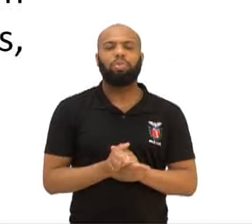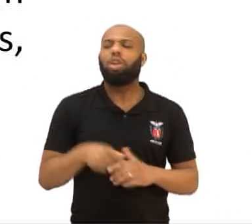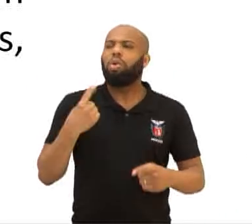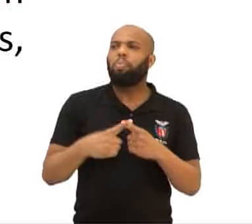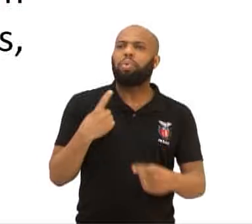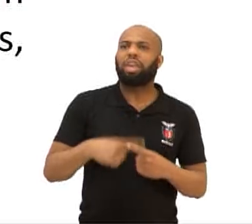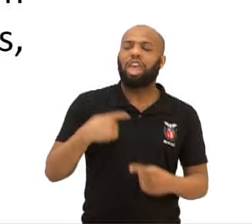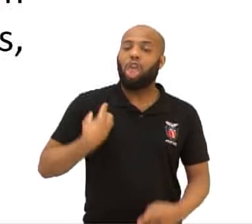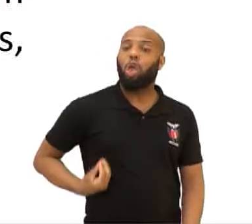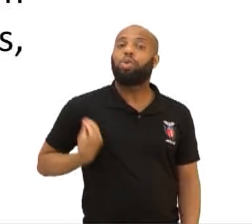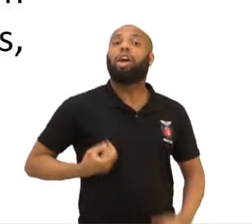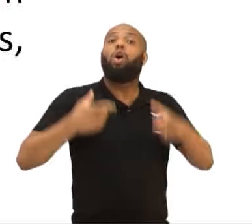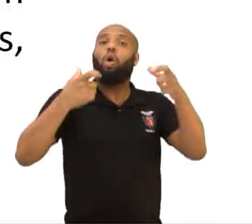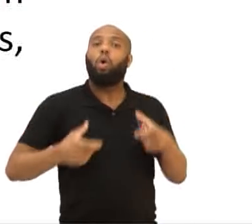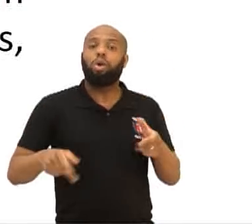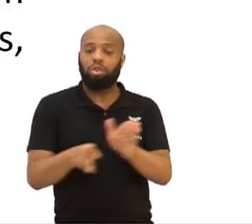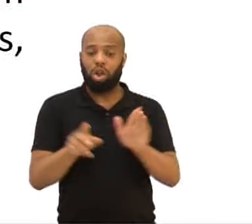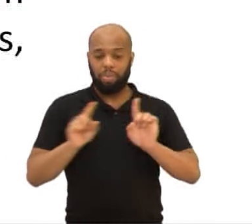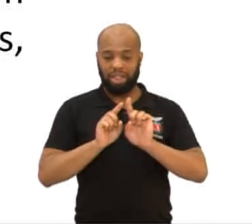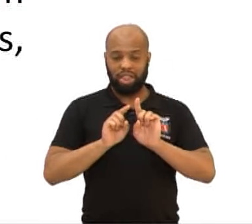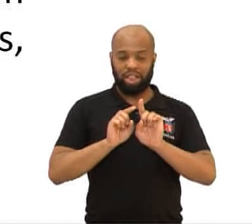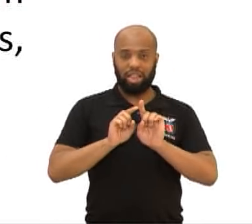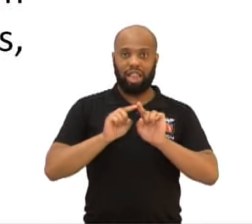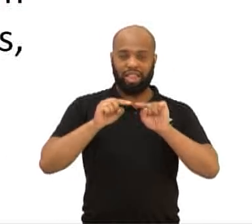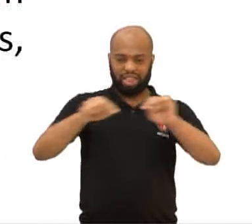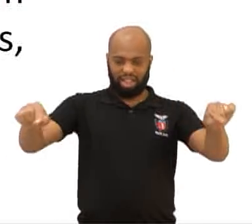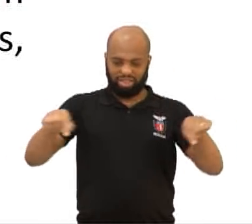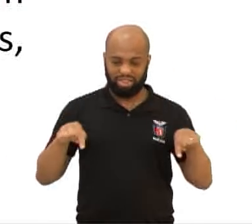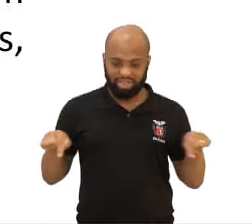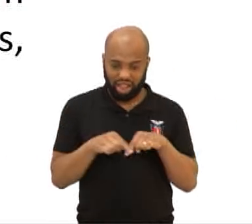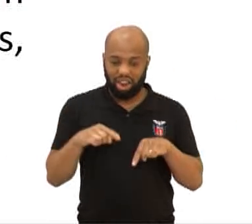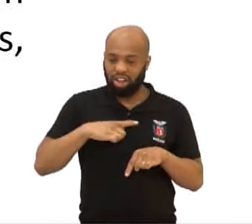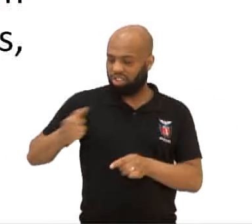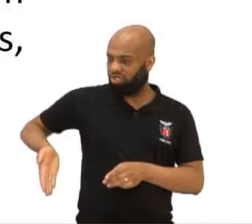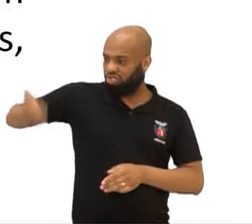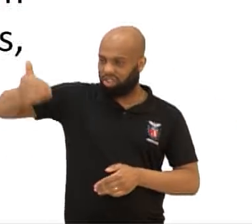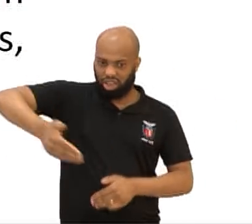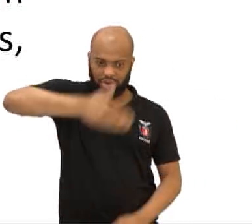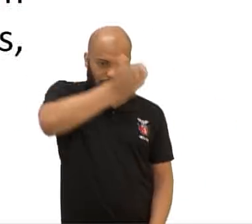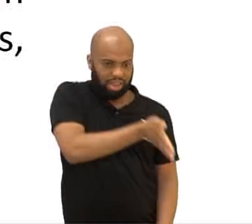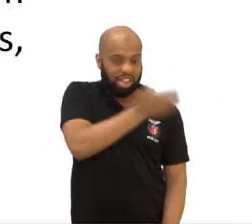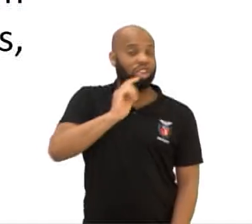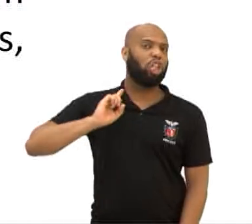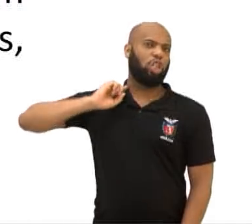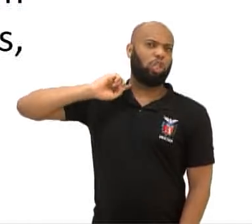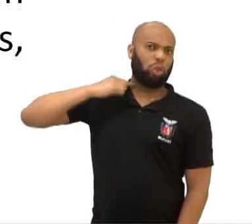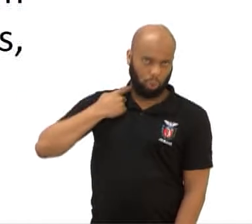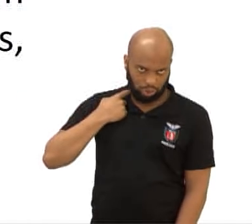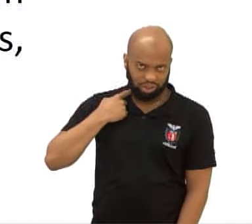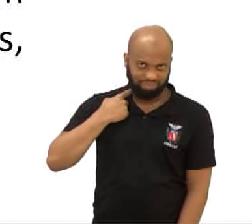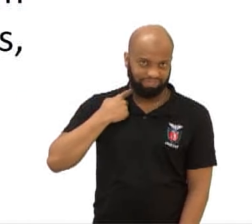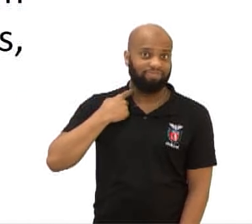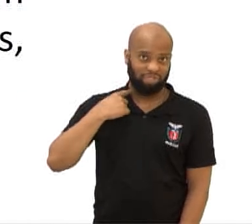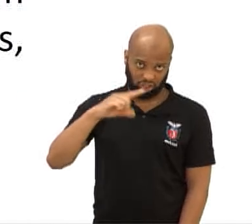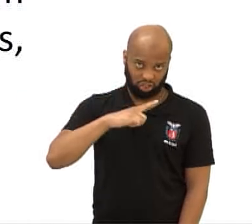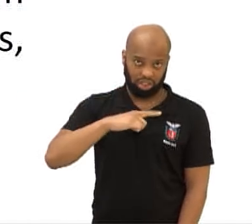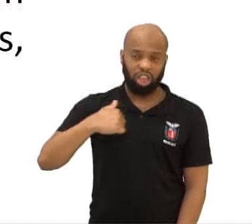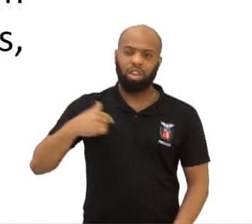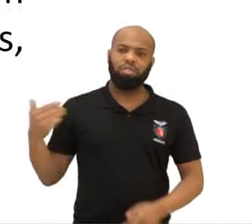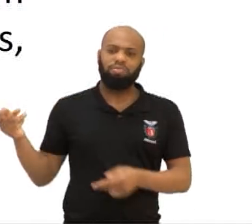numa vasta sala, de paredes sujas. Com certeza não era vasta, como presumi.